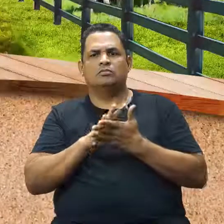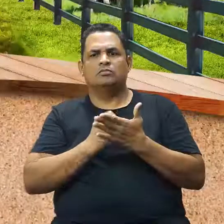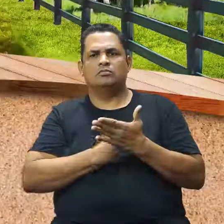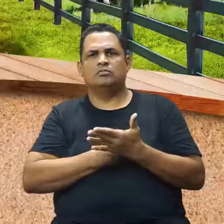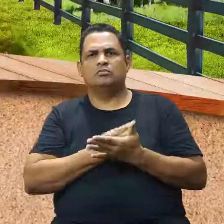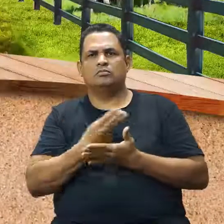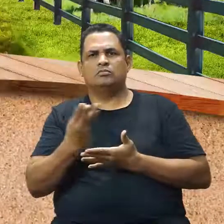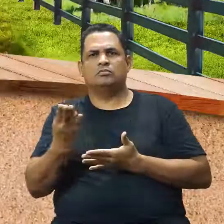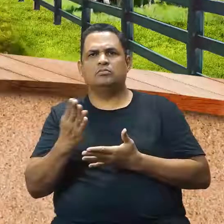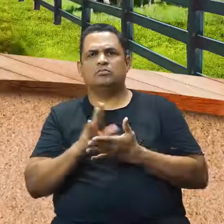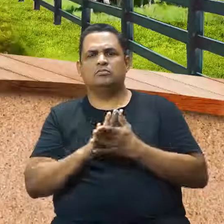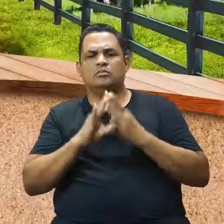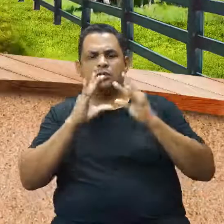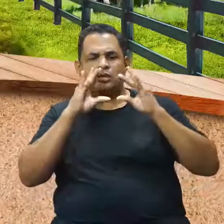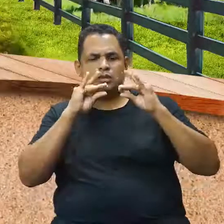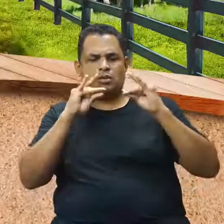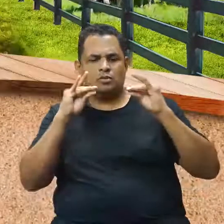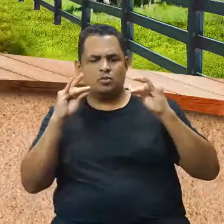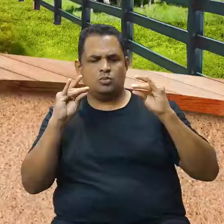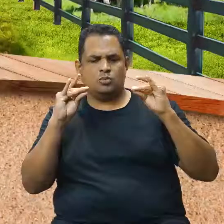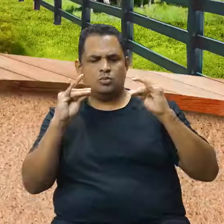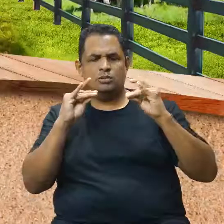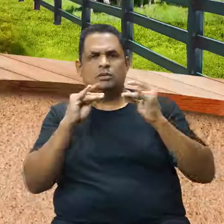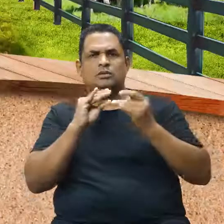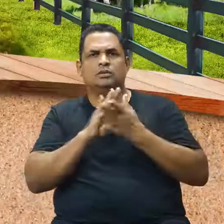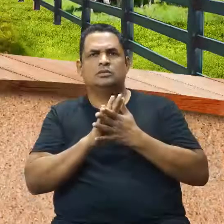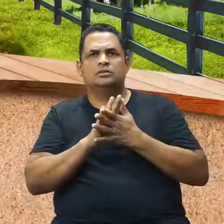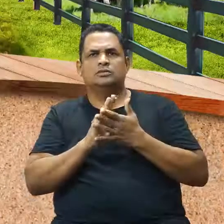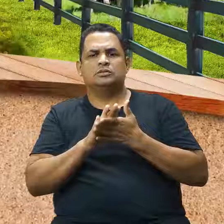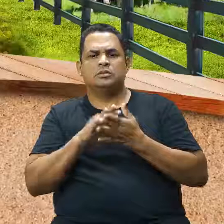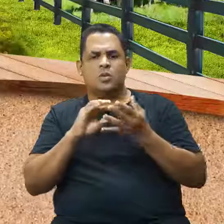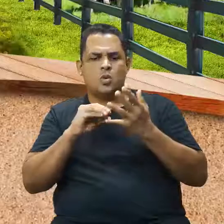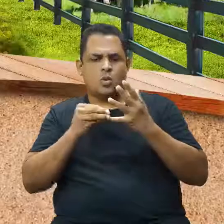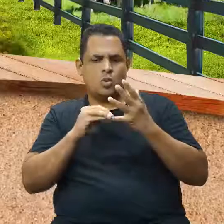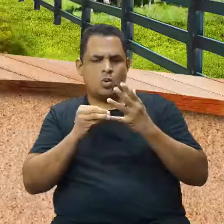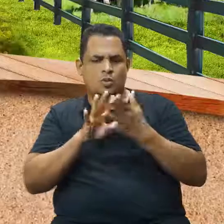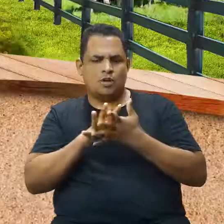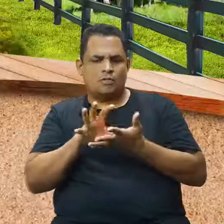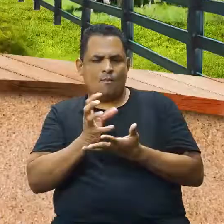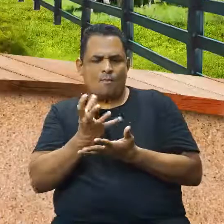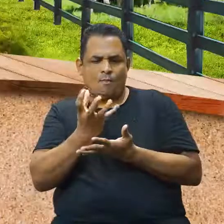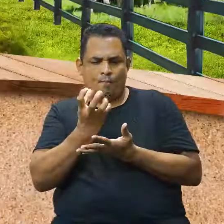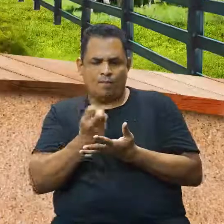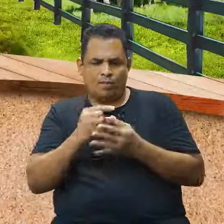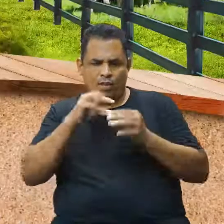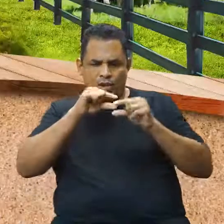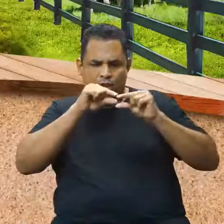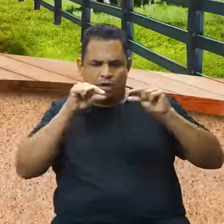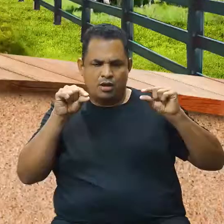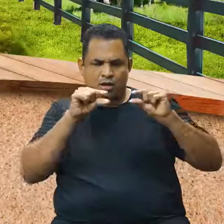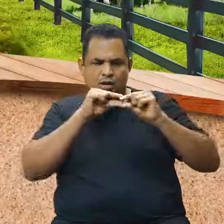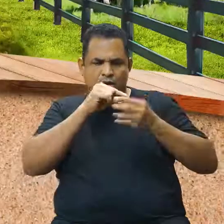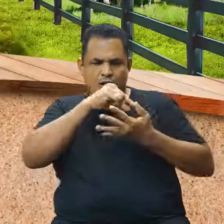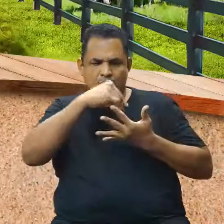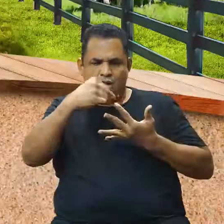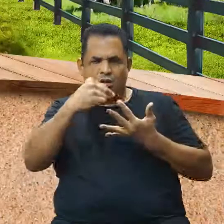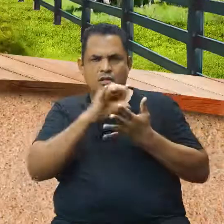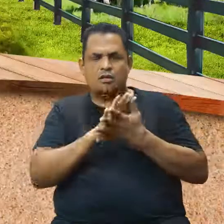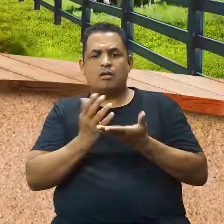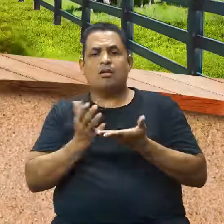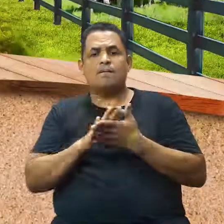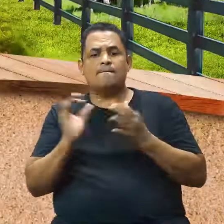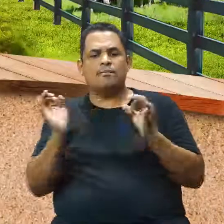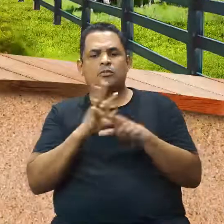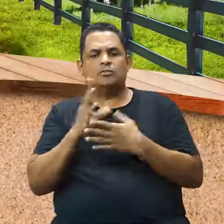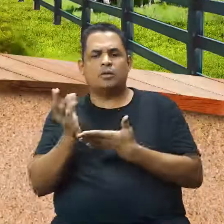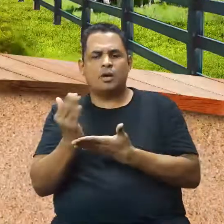de umidade do grão. Vai ressecar a vagem, mas o grão está úmido. Aí está bom para colher o